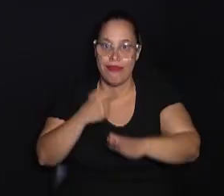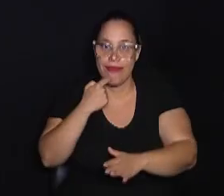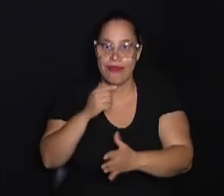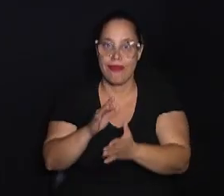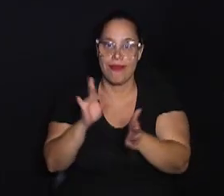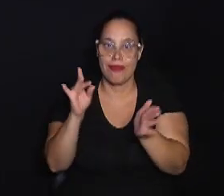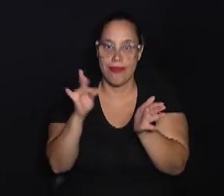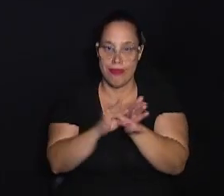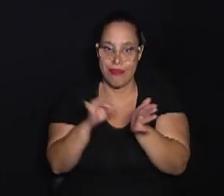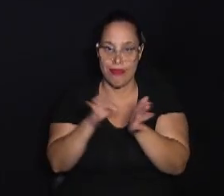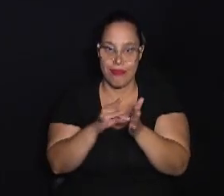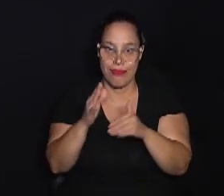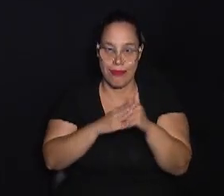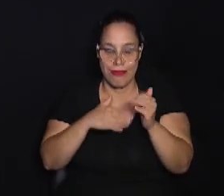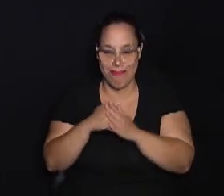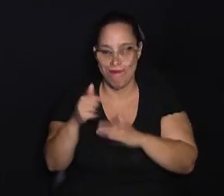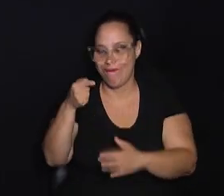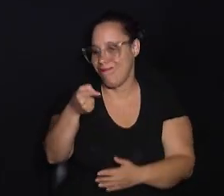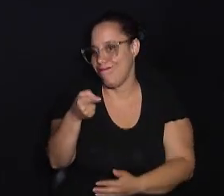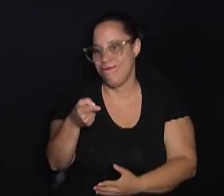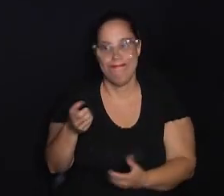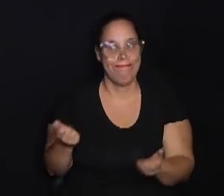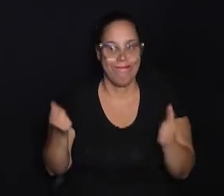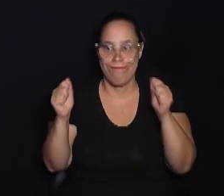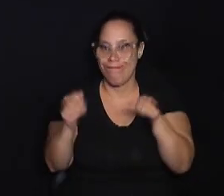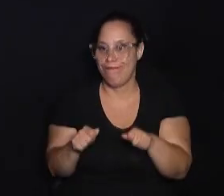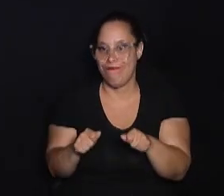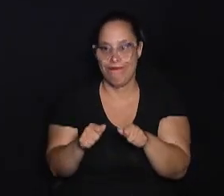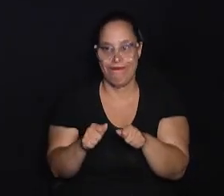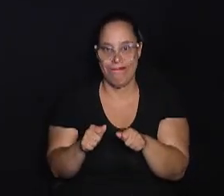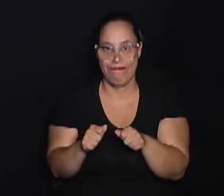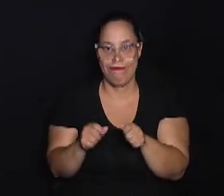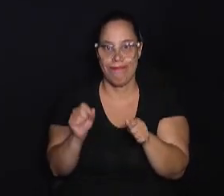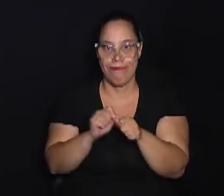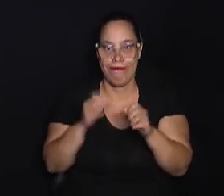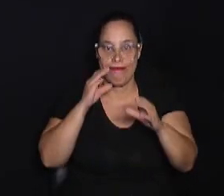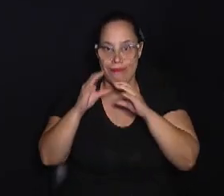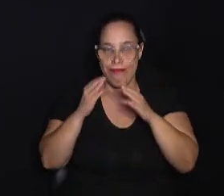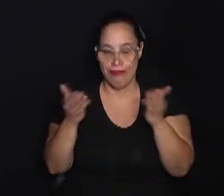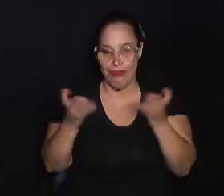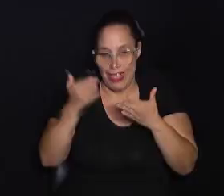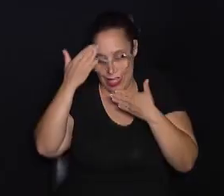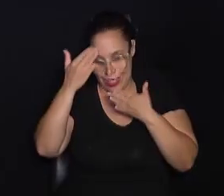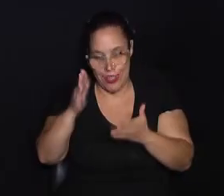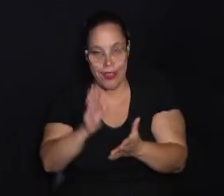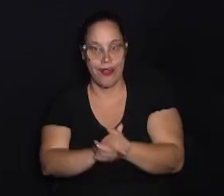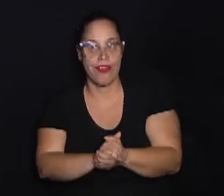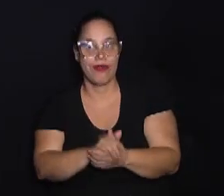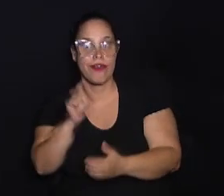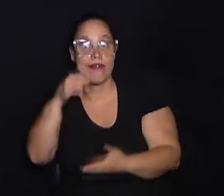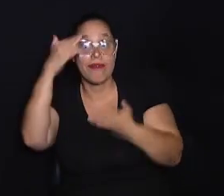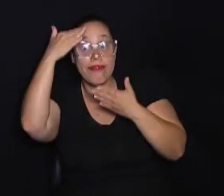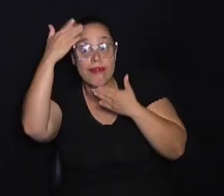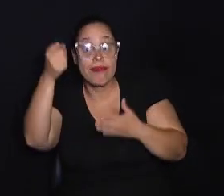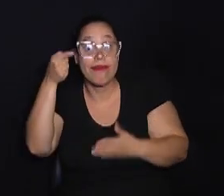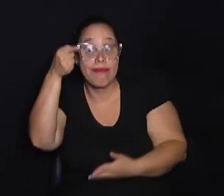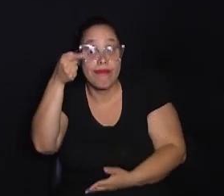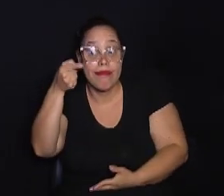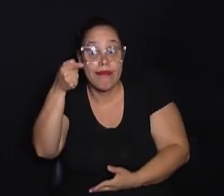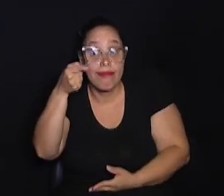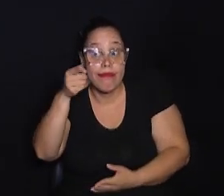com certeza sem a atuação de vocês não seria possível a gente poder fazer essa conversa hoje. Muito obrigada. E eu agradeço também